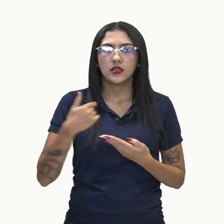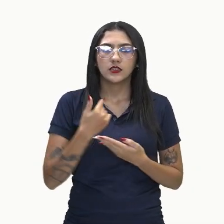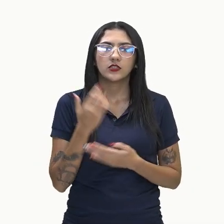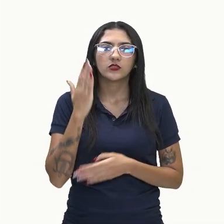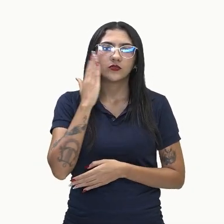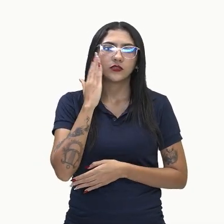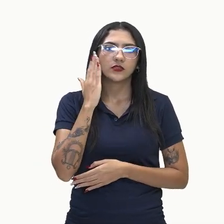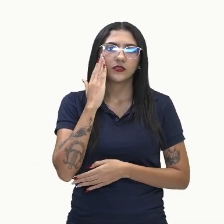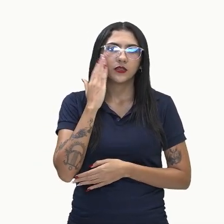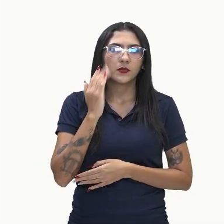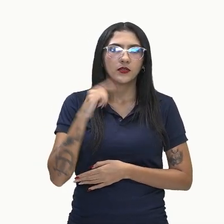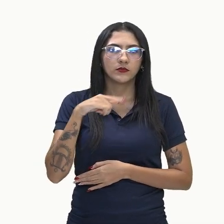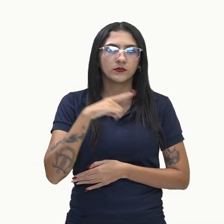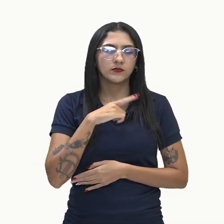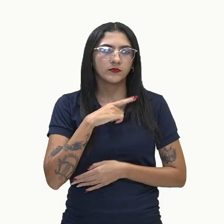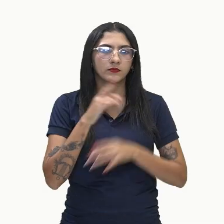olha,